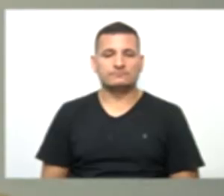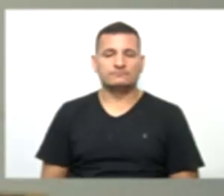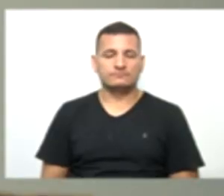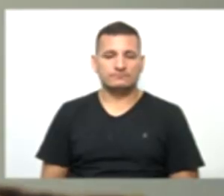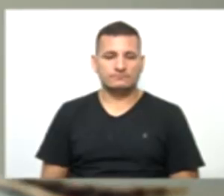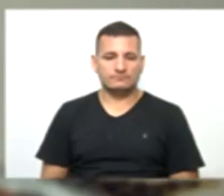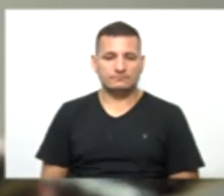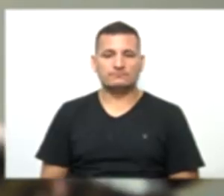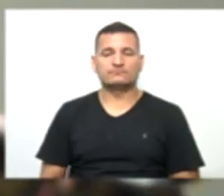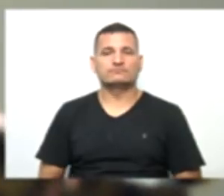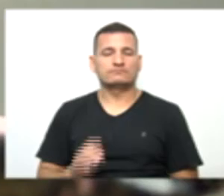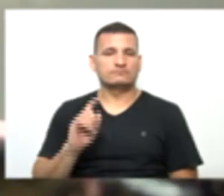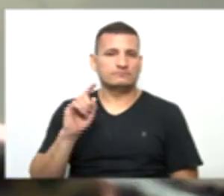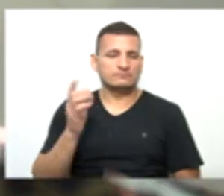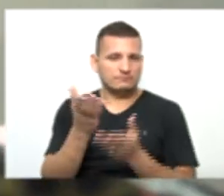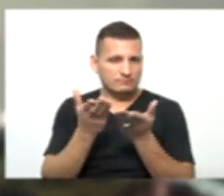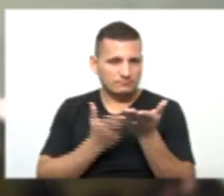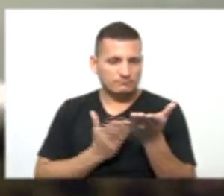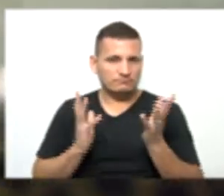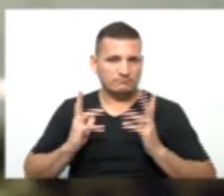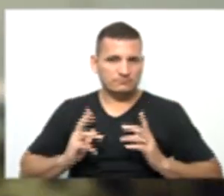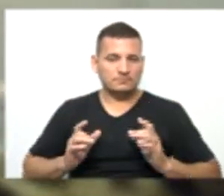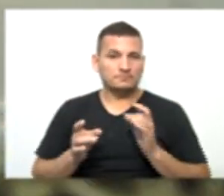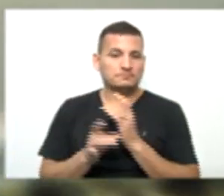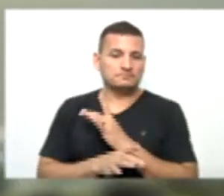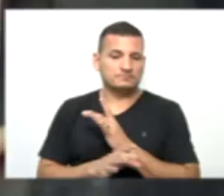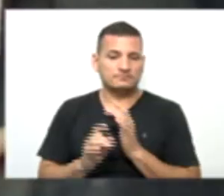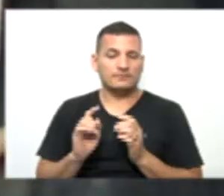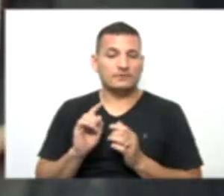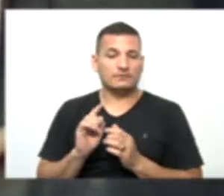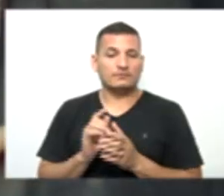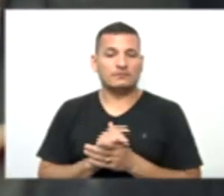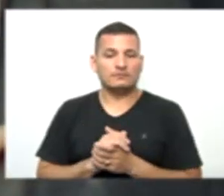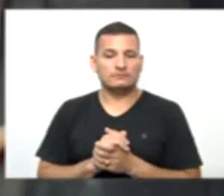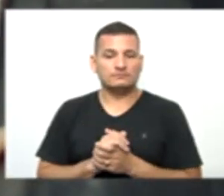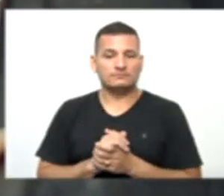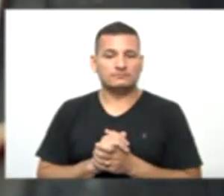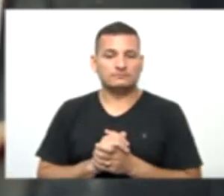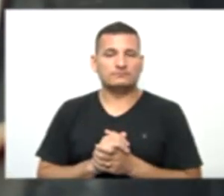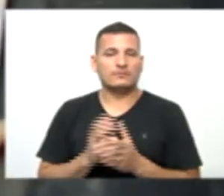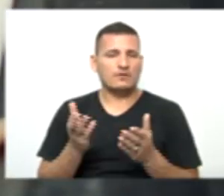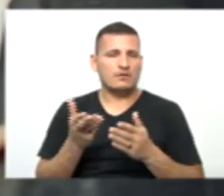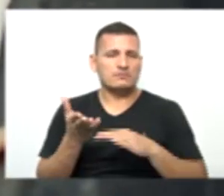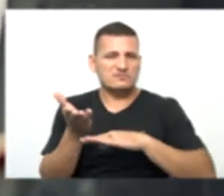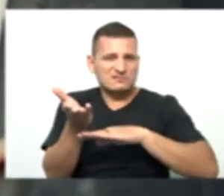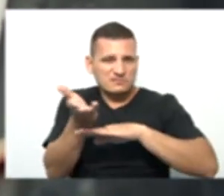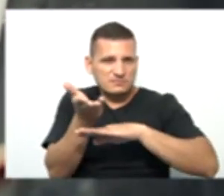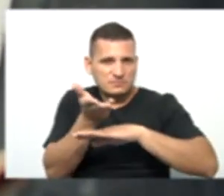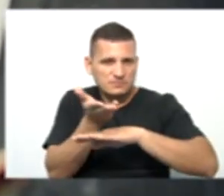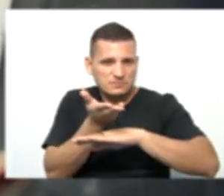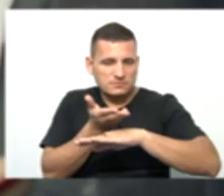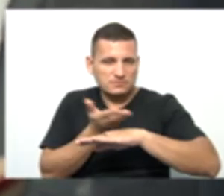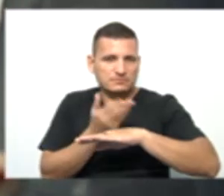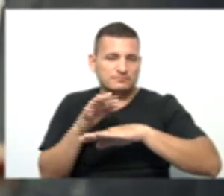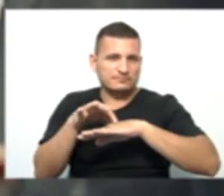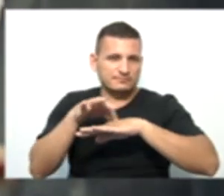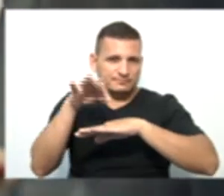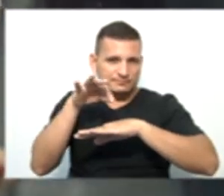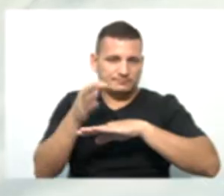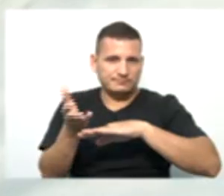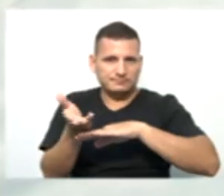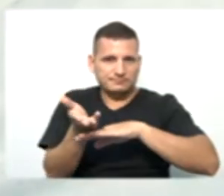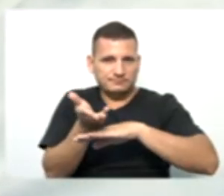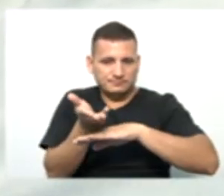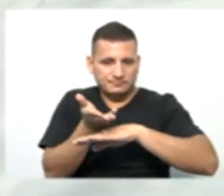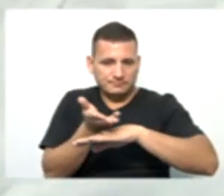Ele passa aqui para eles, no caso, ele tá tirando todo o filé, ele tá tirando até aquela pele,